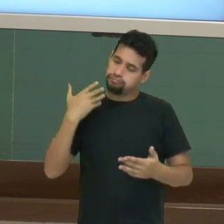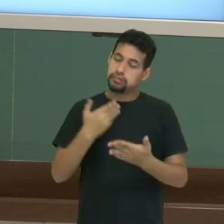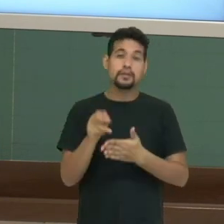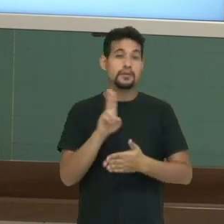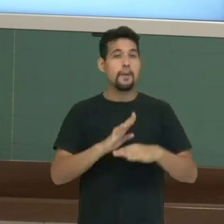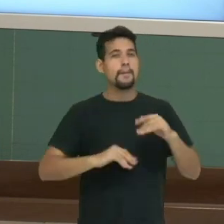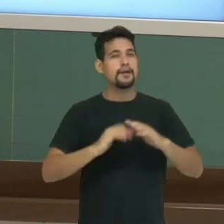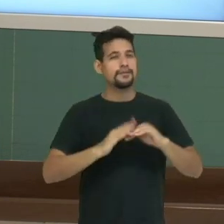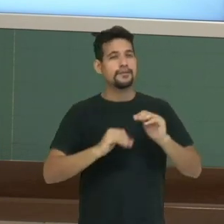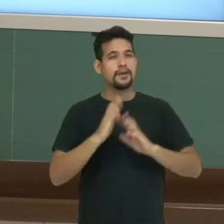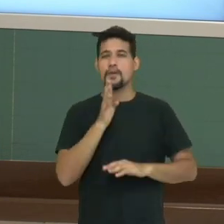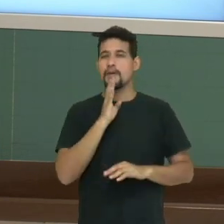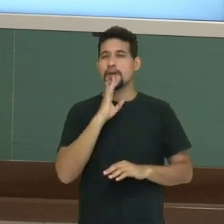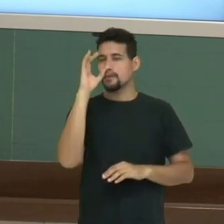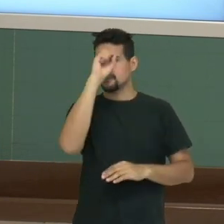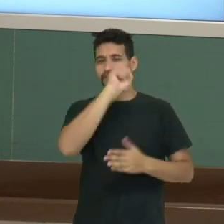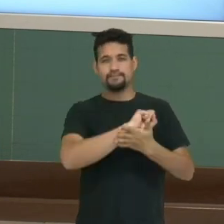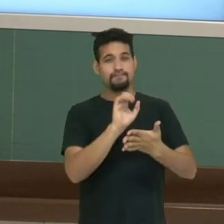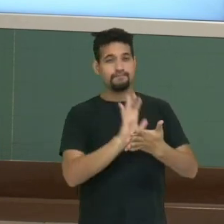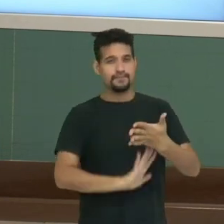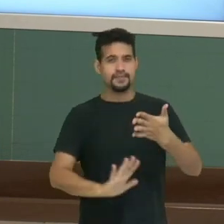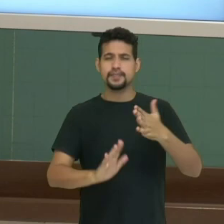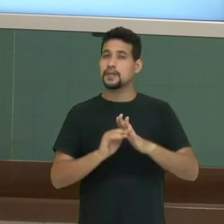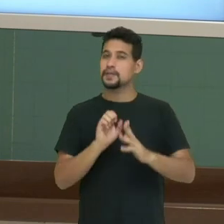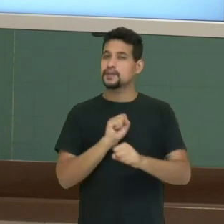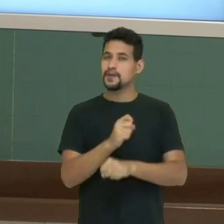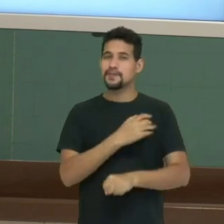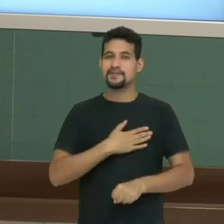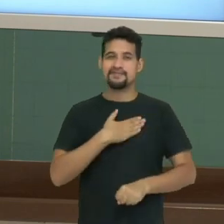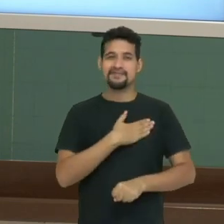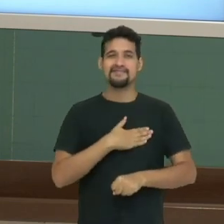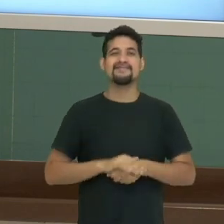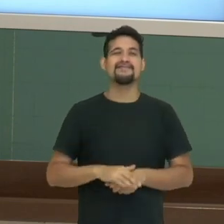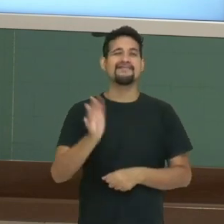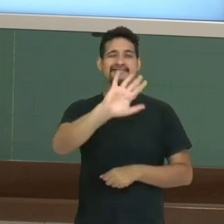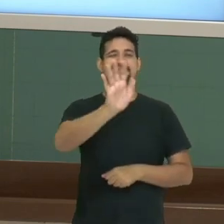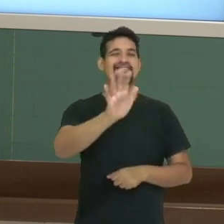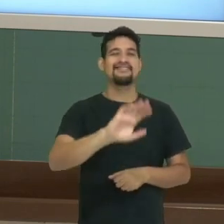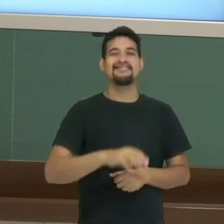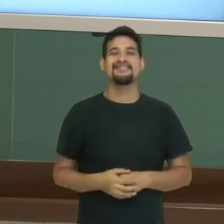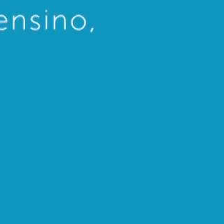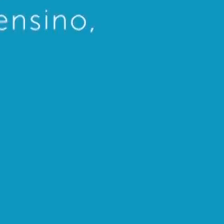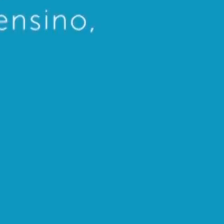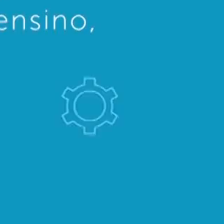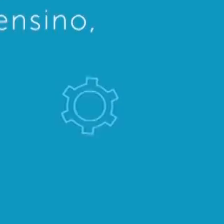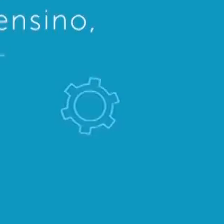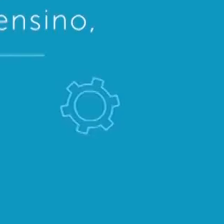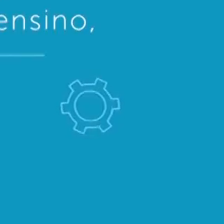conhecimento com atividades e questionamentos. Espero que vocês tenham gostado e até breve!